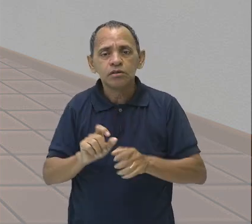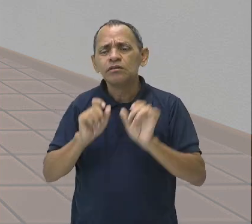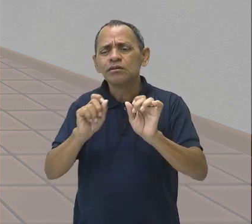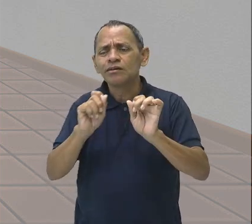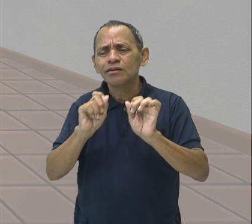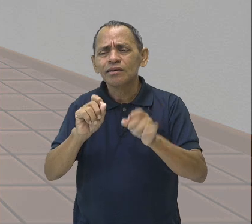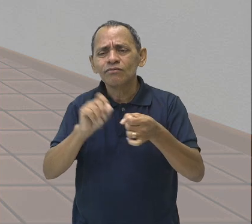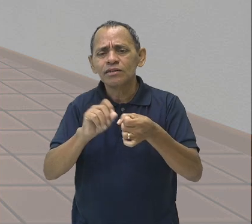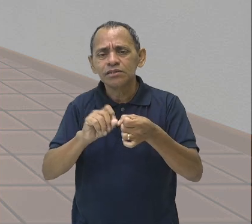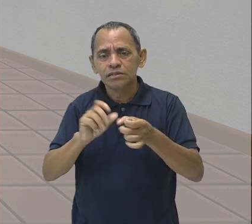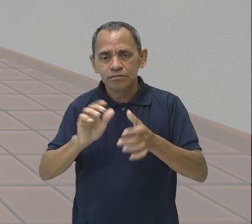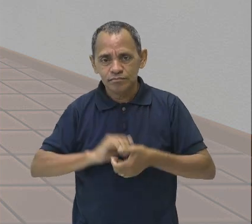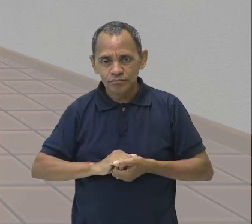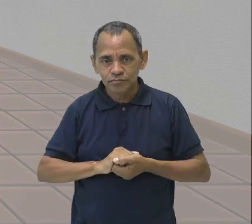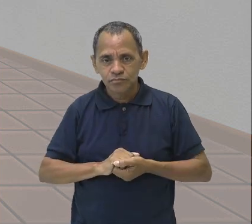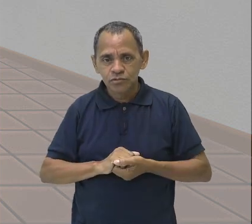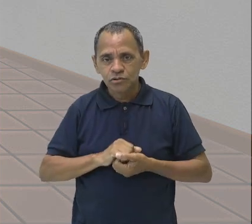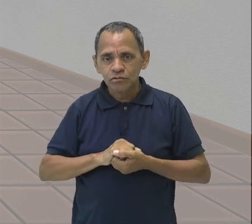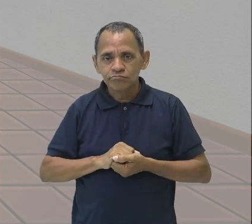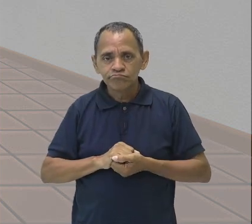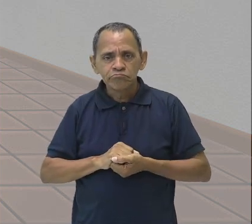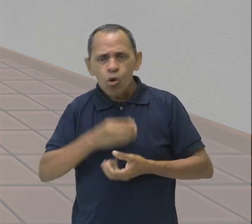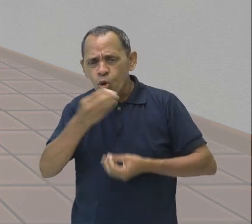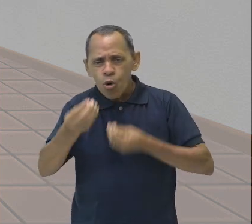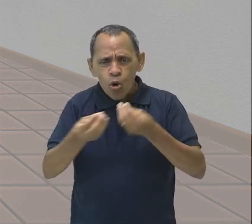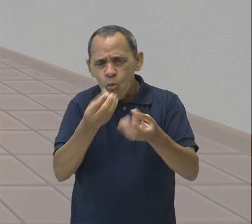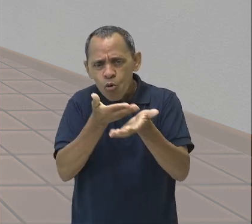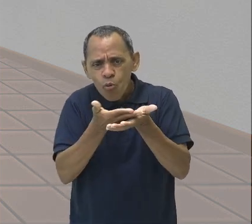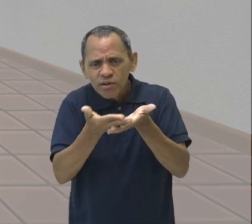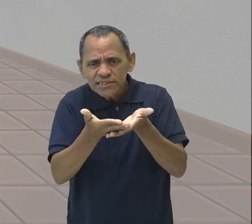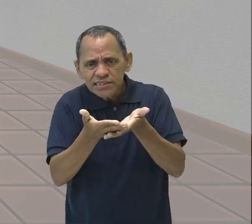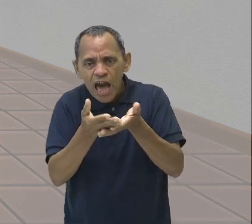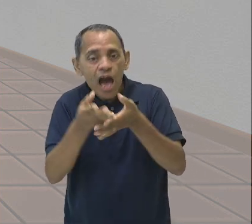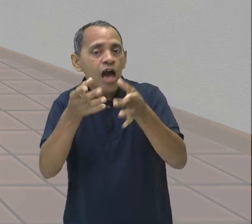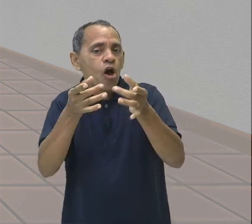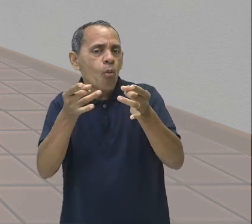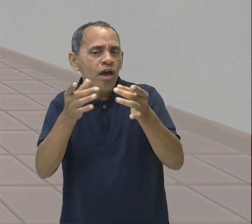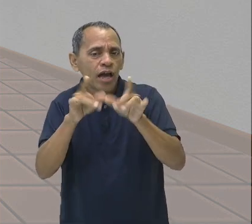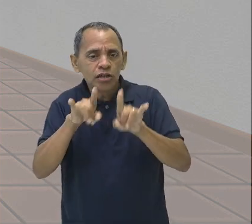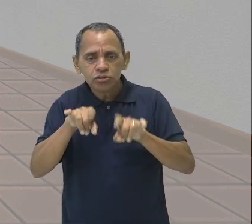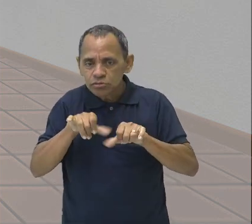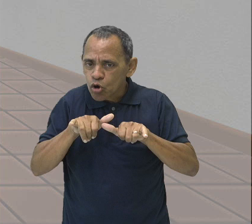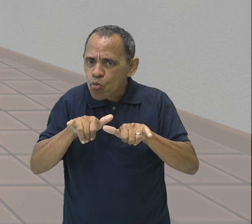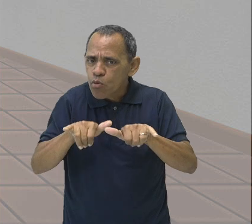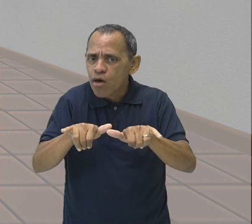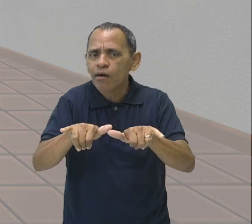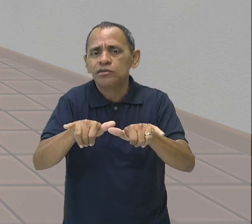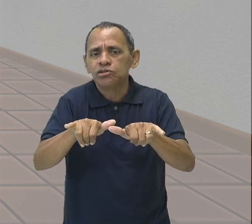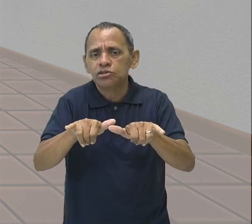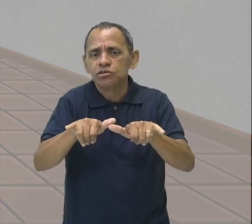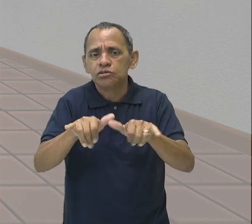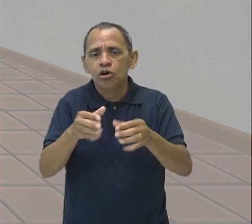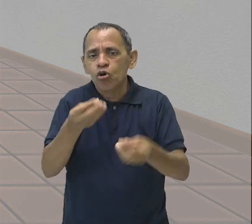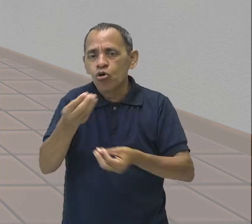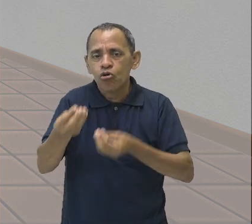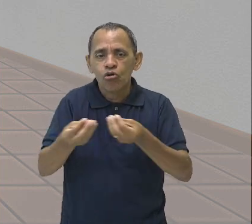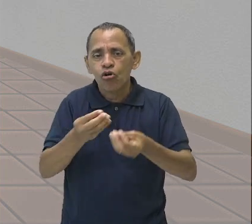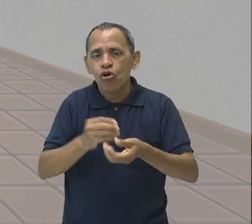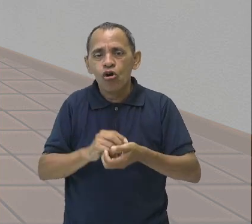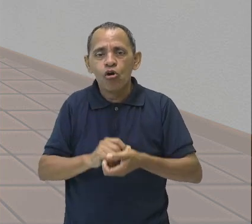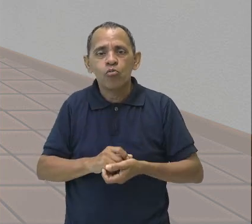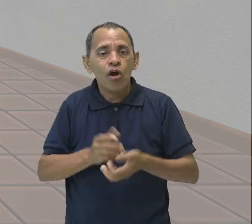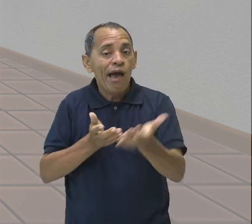faço, gente? Será que eu começo aqui um mercadinho? Será que eu faço uma empresa de, sei lá, de atendimento de